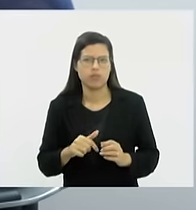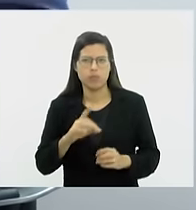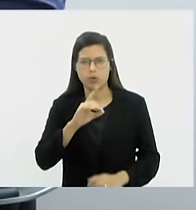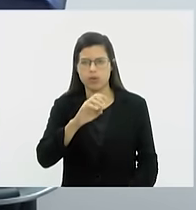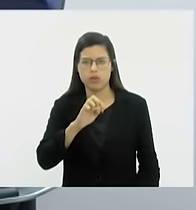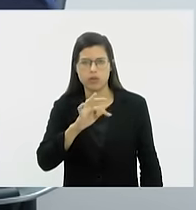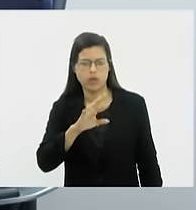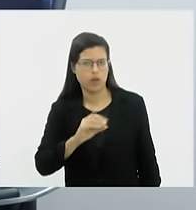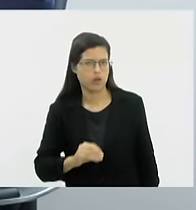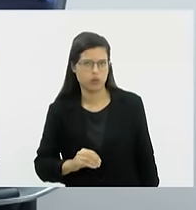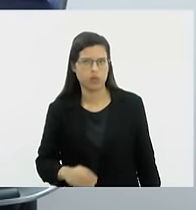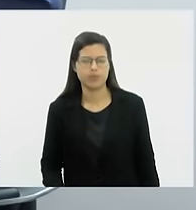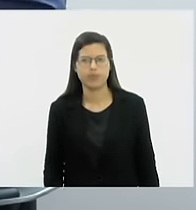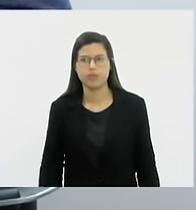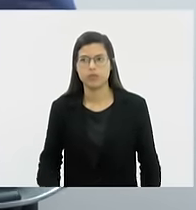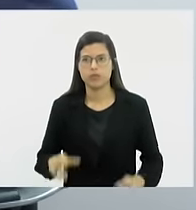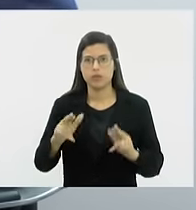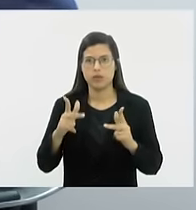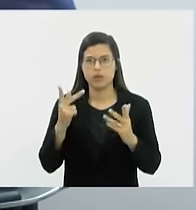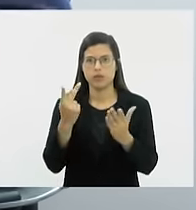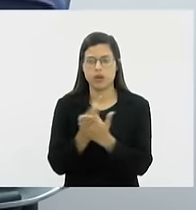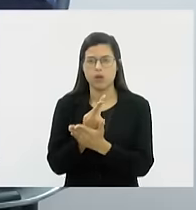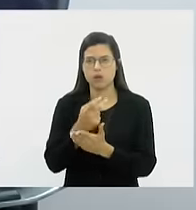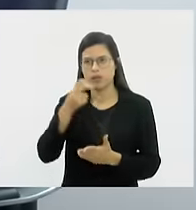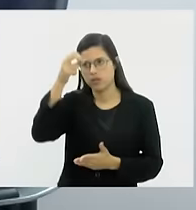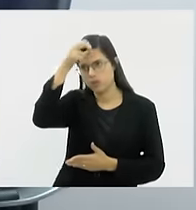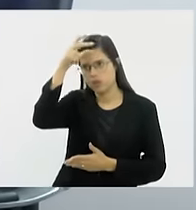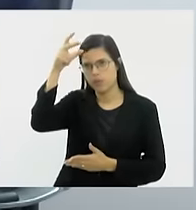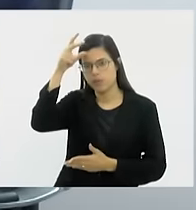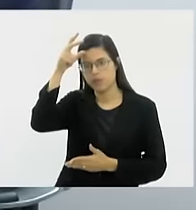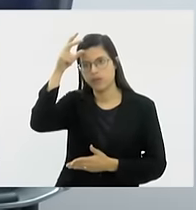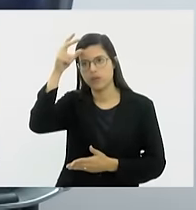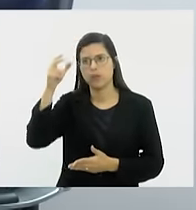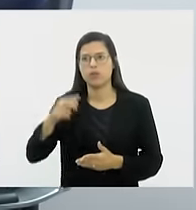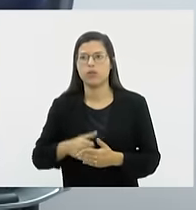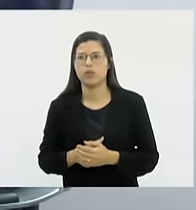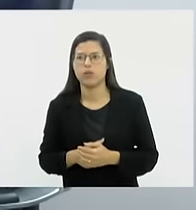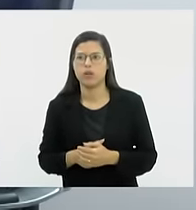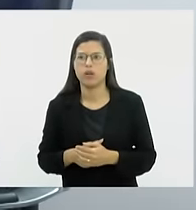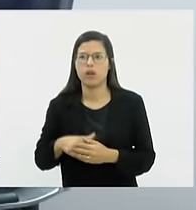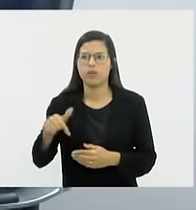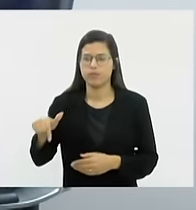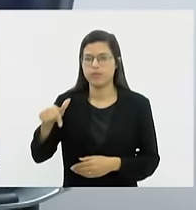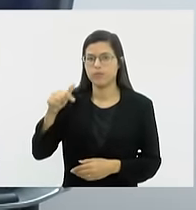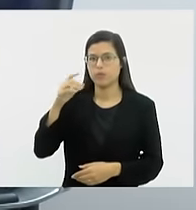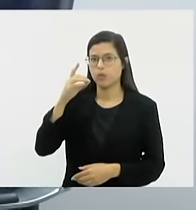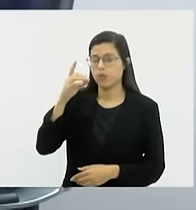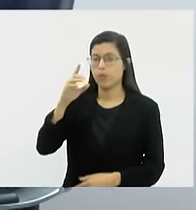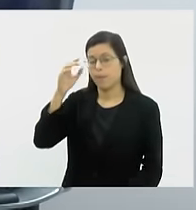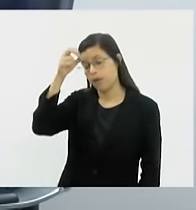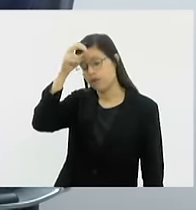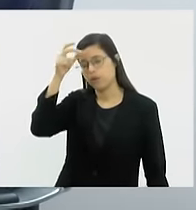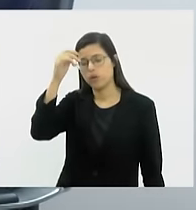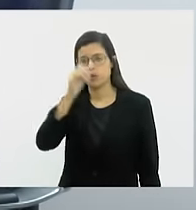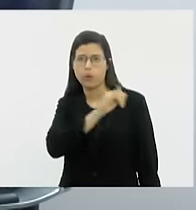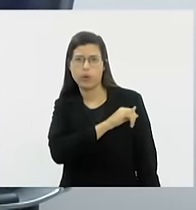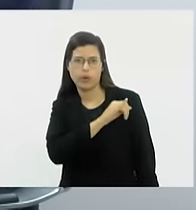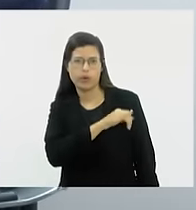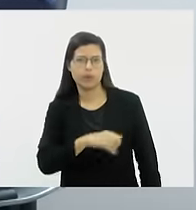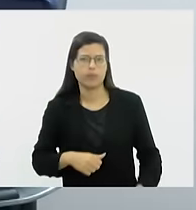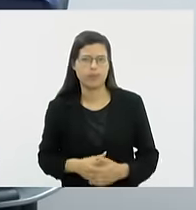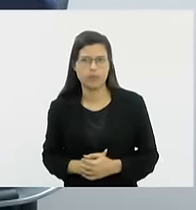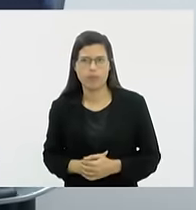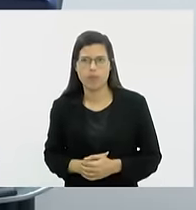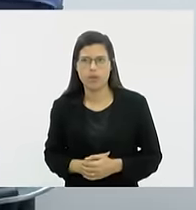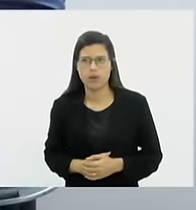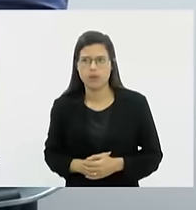do que acontece, por exemplo, com a prefeitura, como bem disse o deputado Pobel, prefeitura do Rio de Janeiro, que